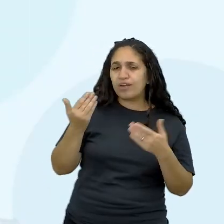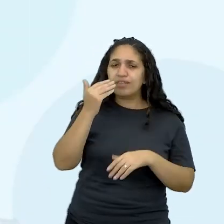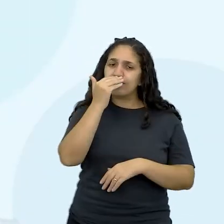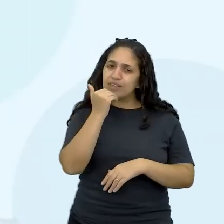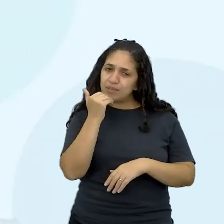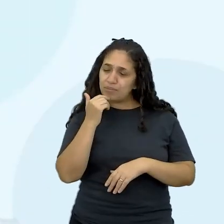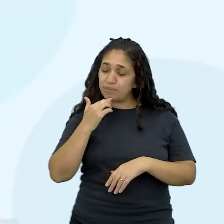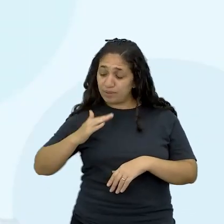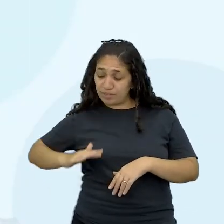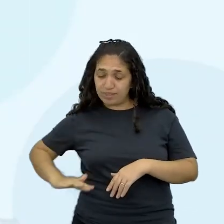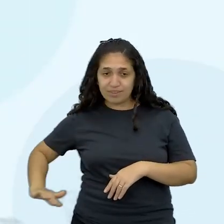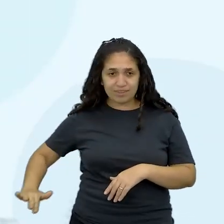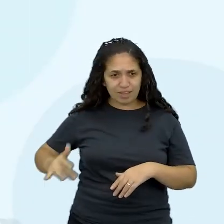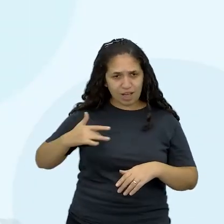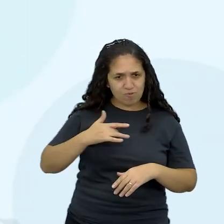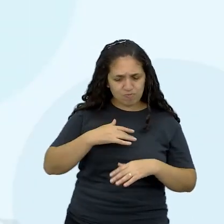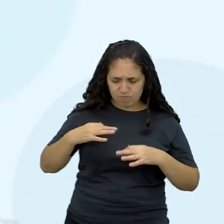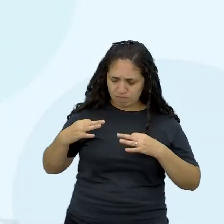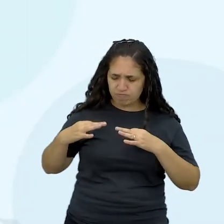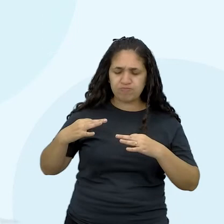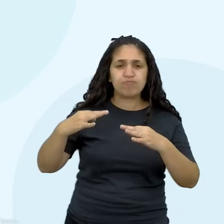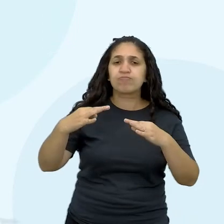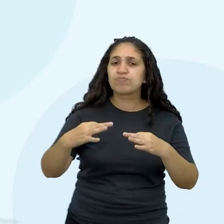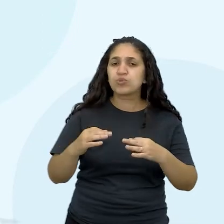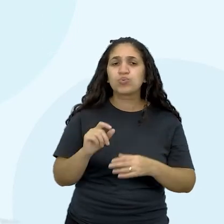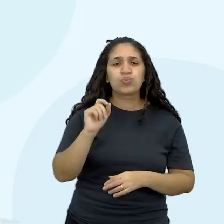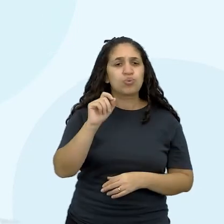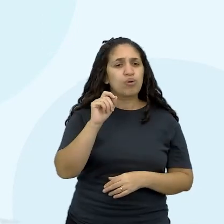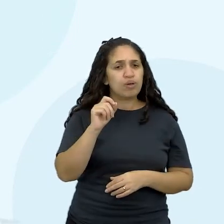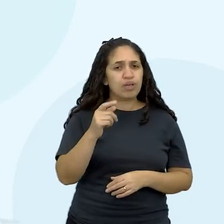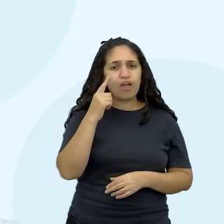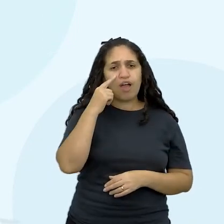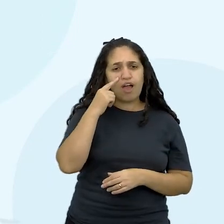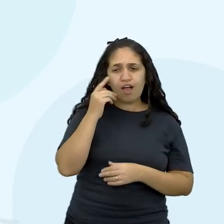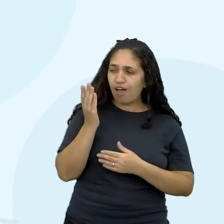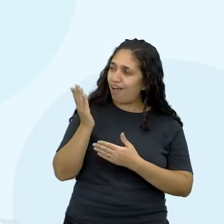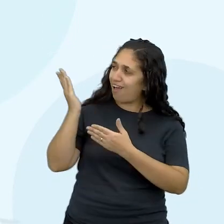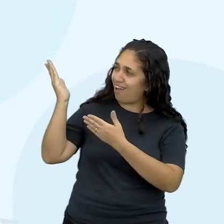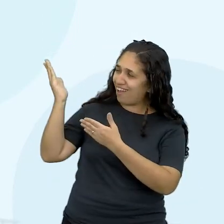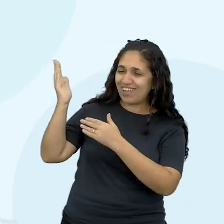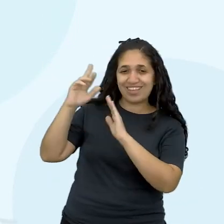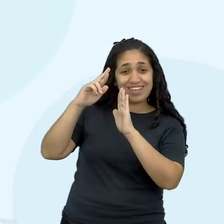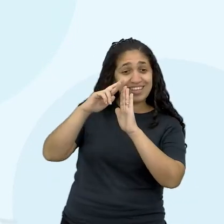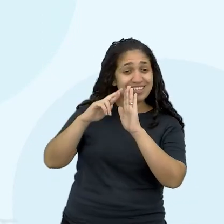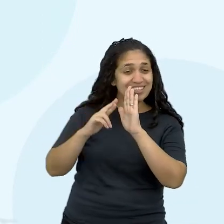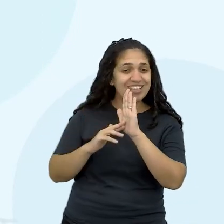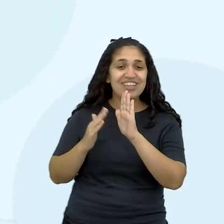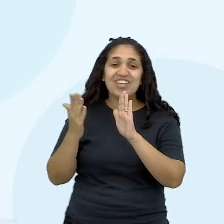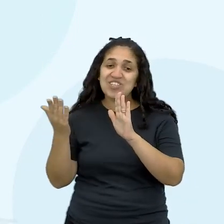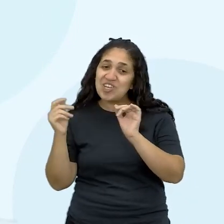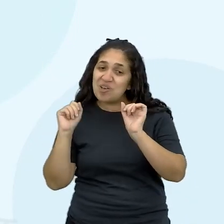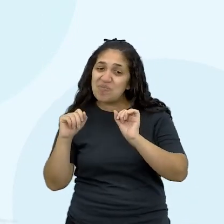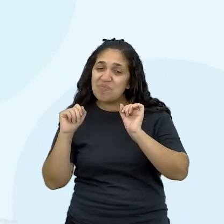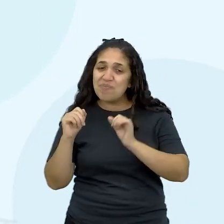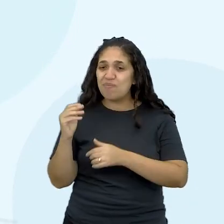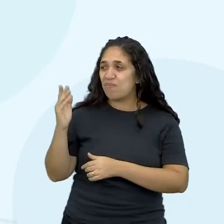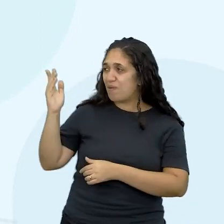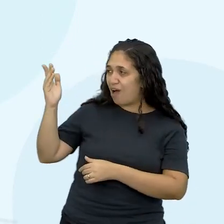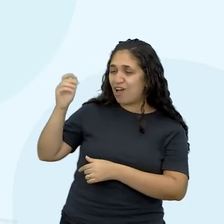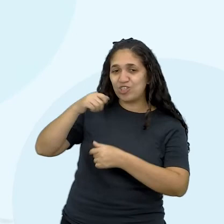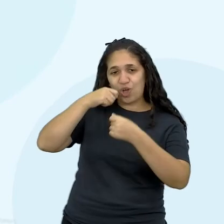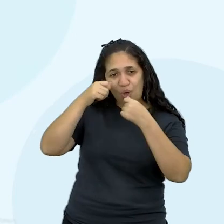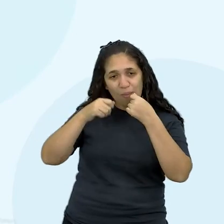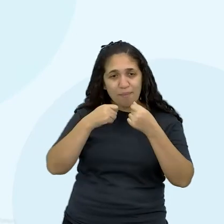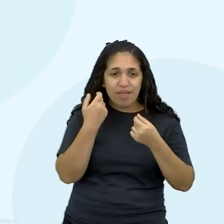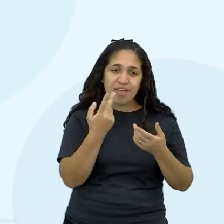alimentação infantil adequada, trouxemos aí uma pequena receitinha, né, do que você pode, né, consumir no